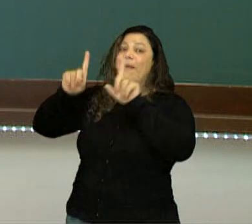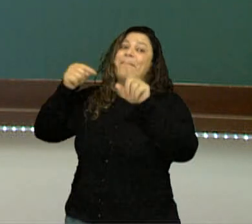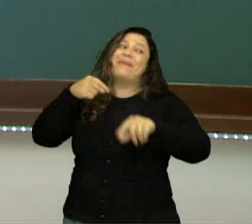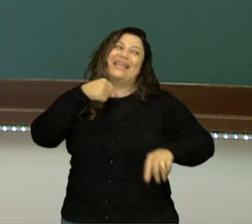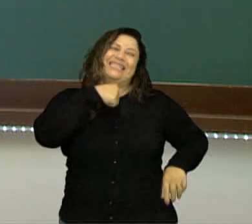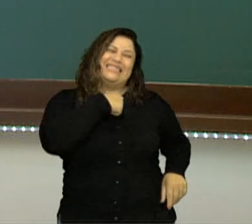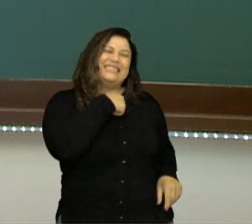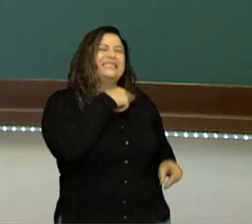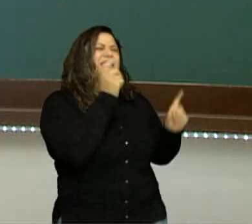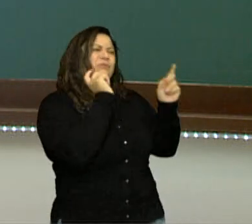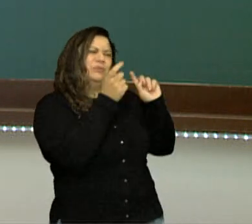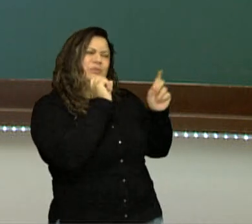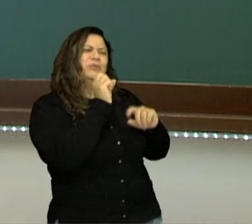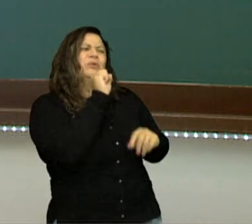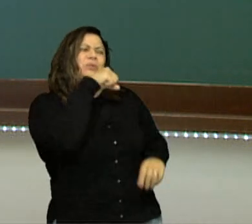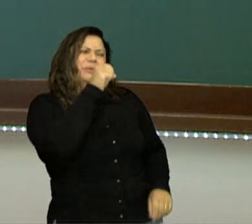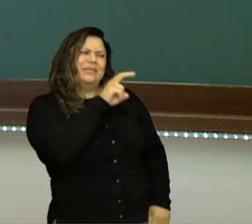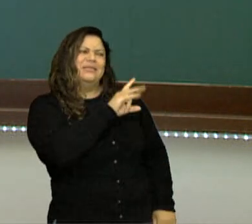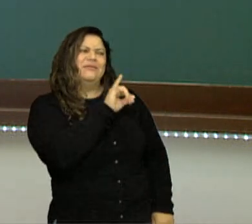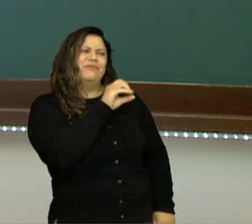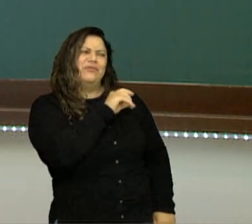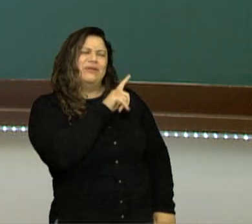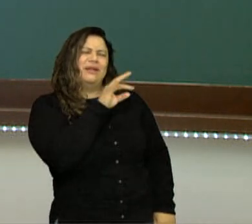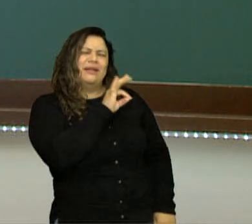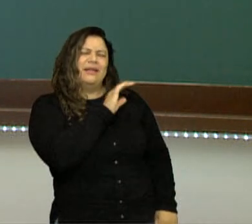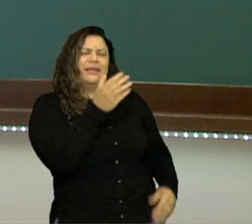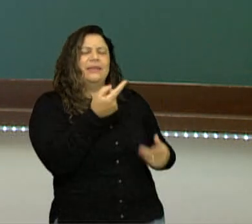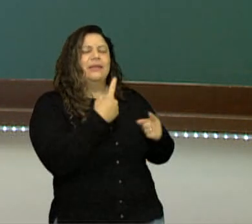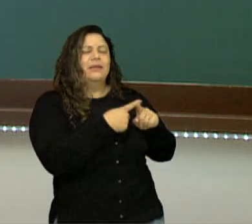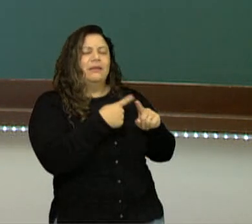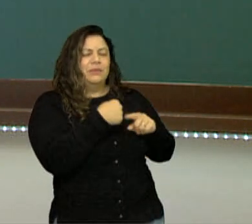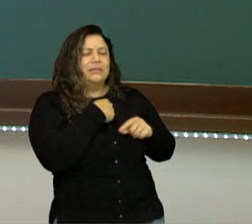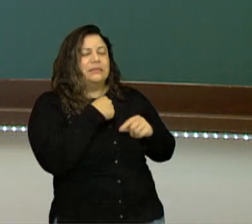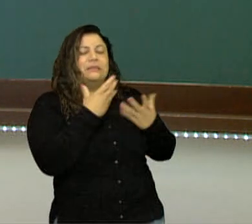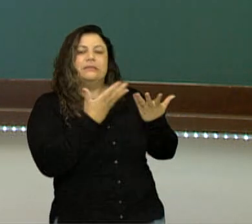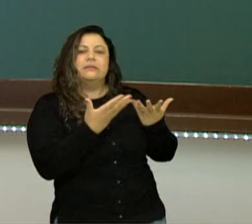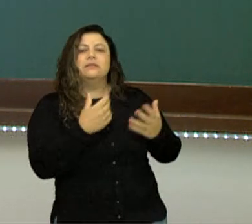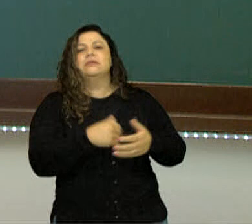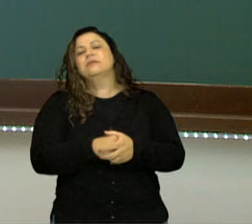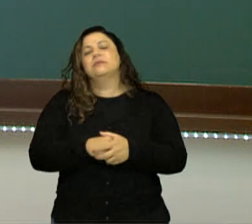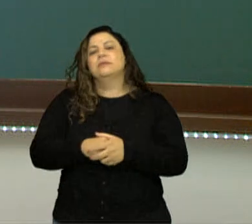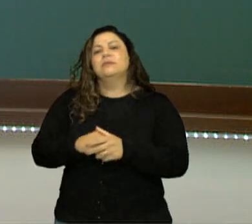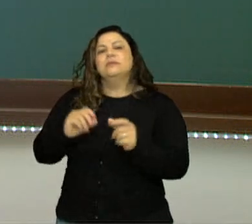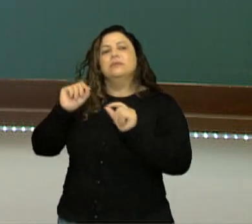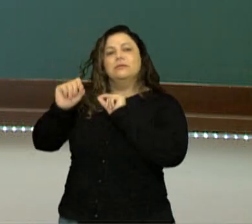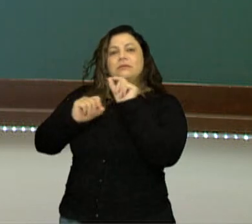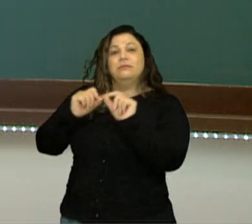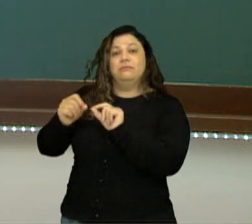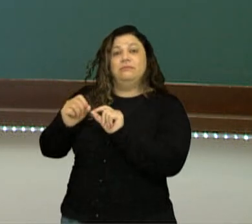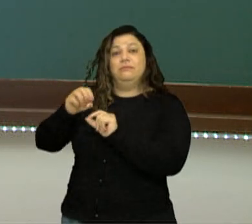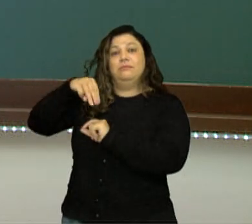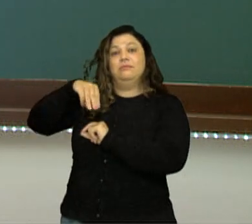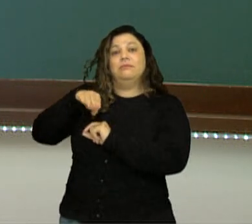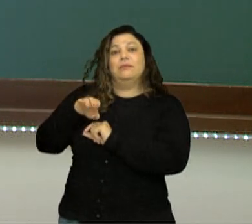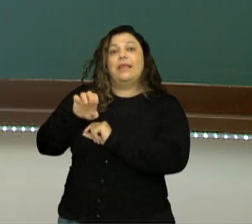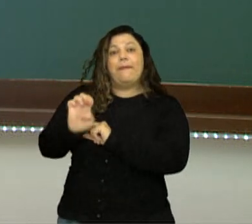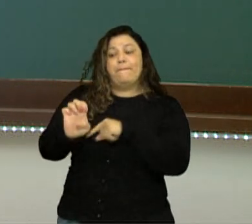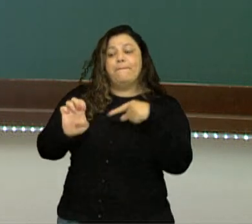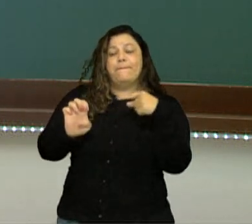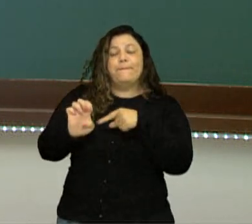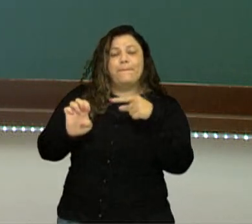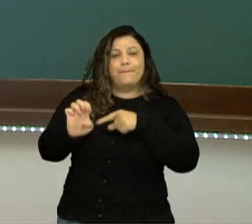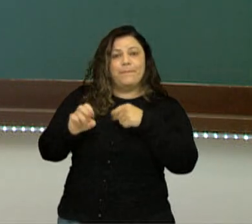me preocupo, Violeta. Aqui nós temos uma voz reflexiva, né? Então, olha, eu me